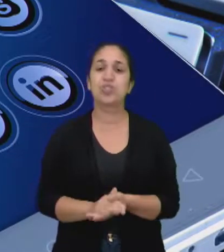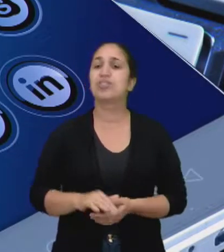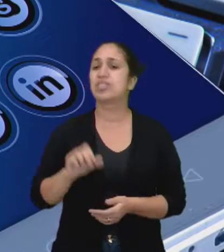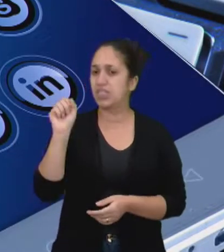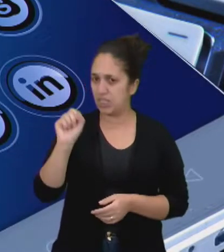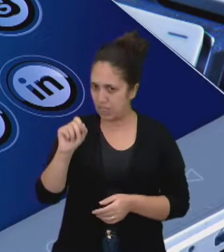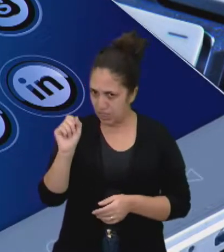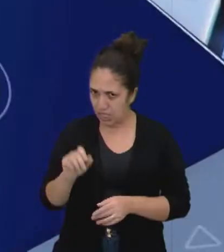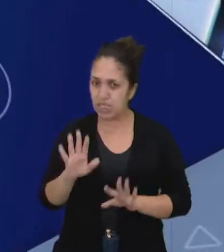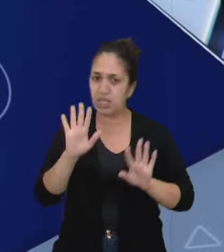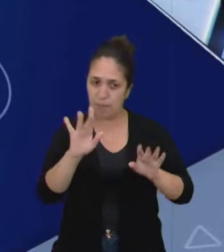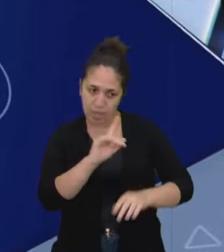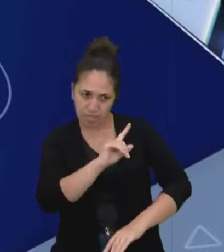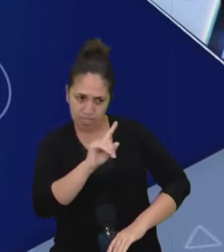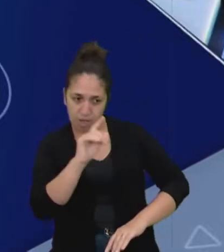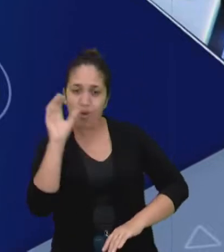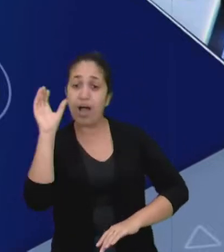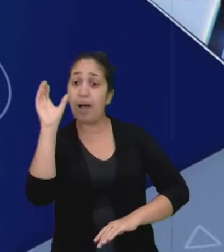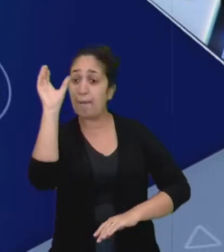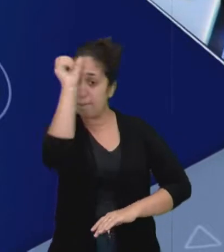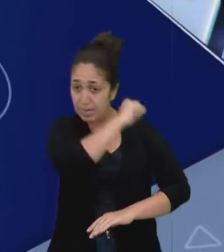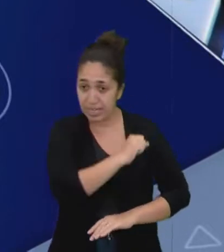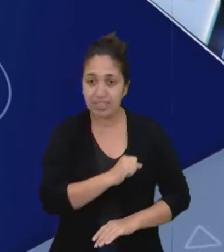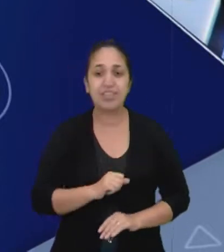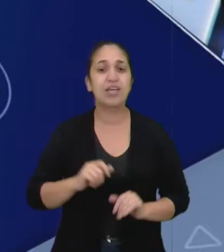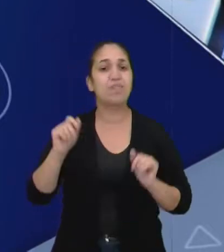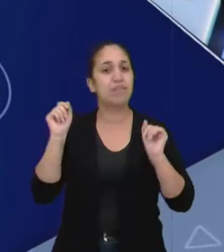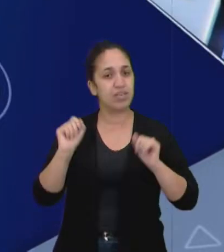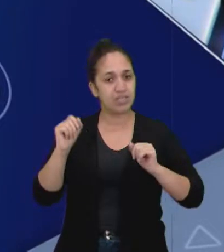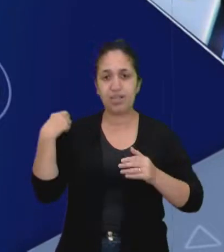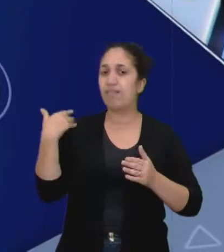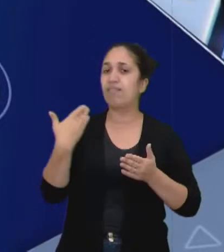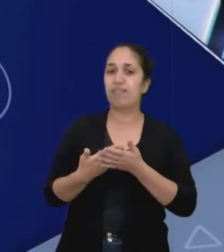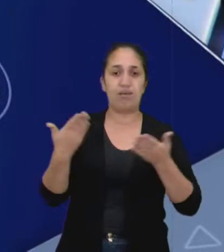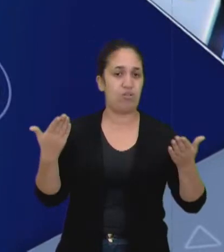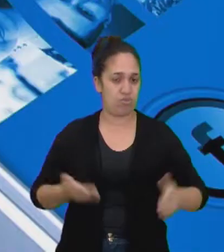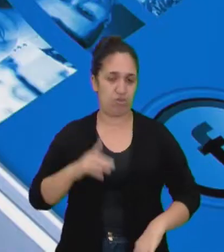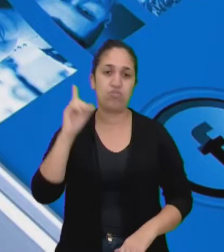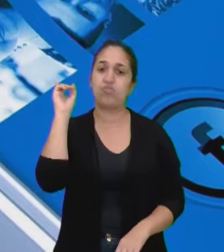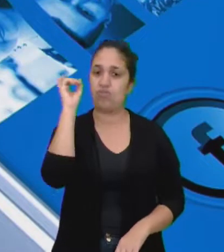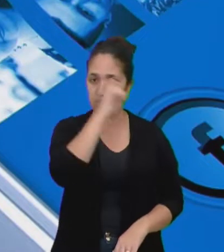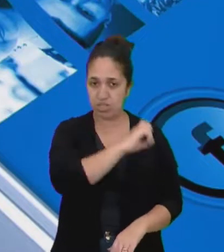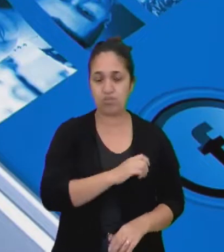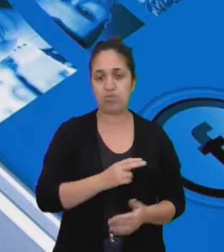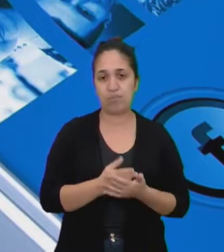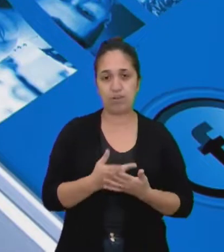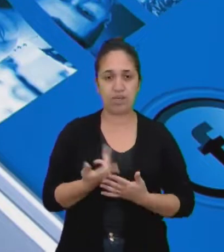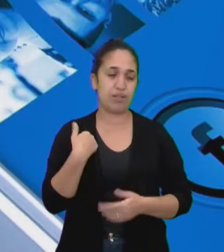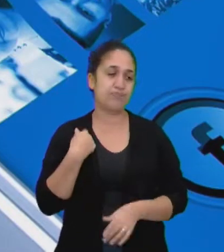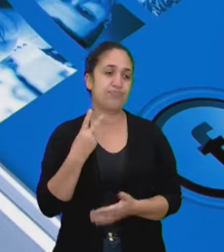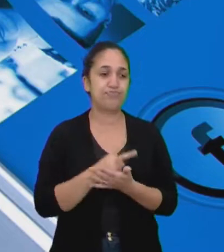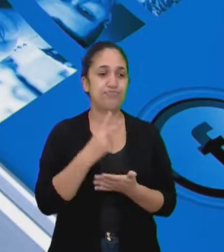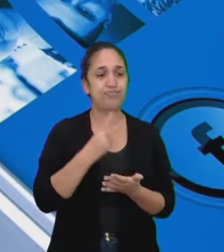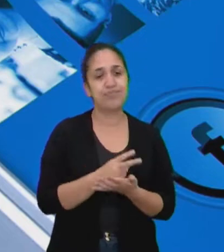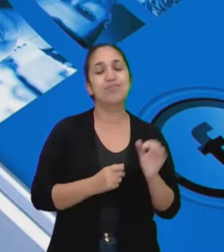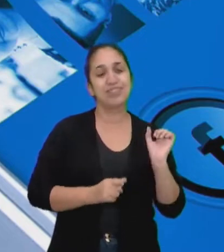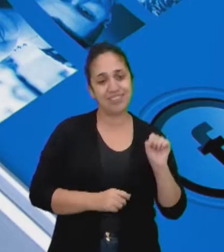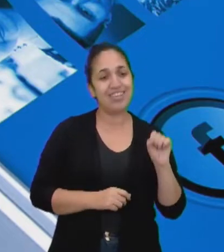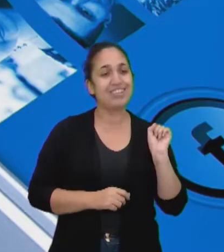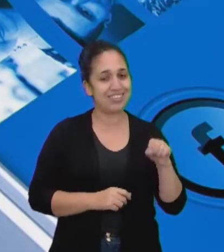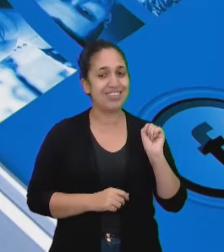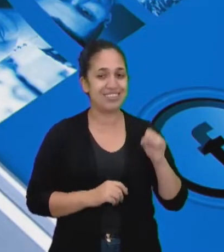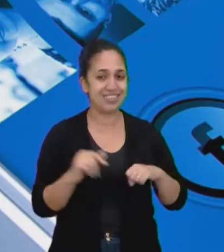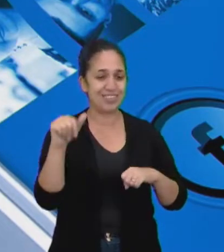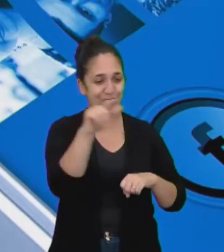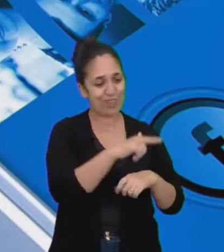aprender a dizer não é uma coisa que a gente tem que aprender de cedo. E é difícil até hoje, viu? Sim, porque quando a gente diz sempre sim, é legal todo mundo sorrir,